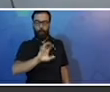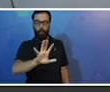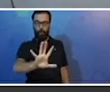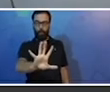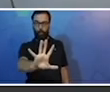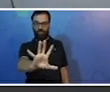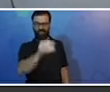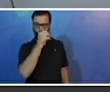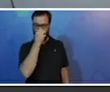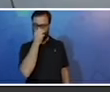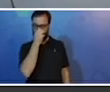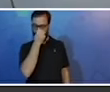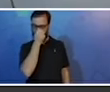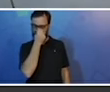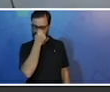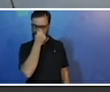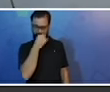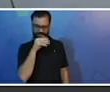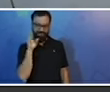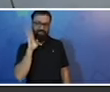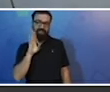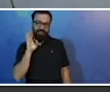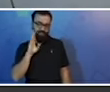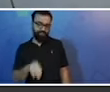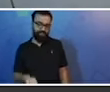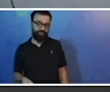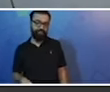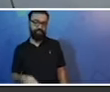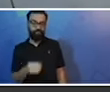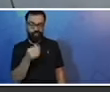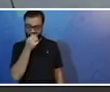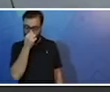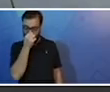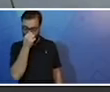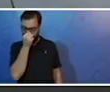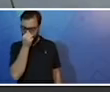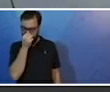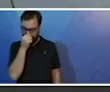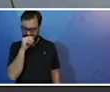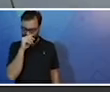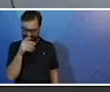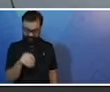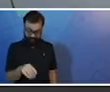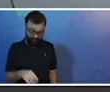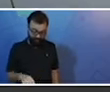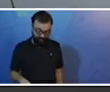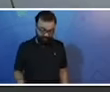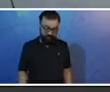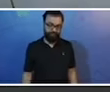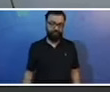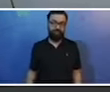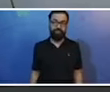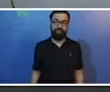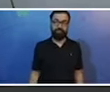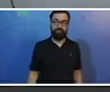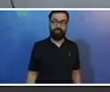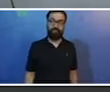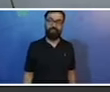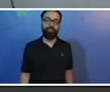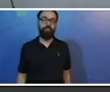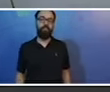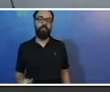uma muito legal né Sempre é bom est respirando né entre uma atividade e outra pra gente poder descansar